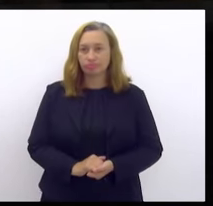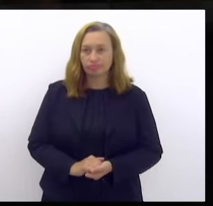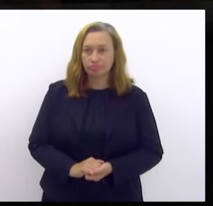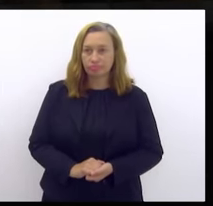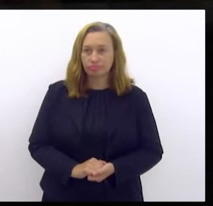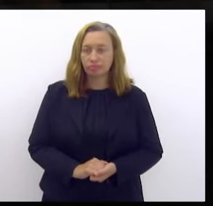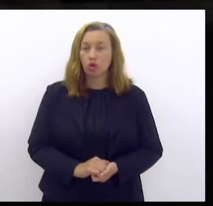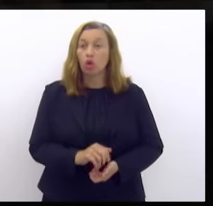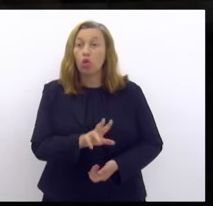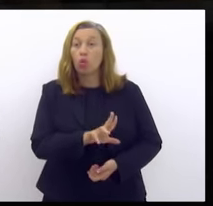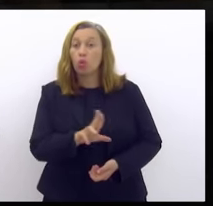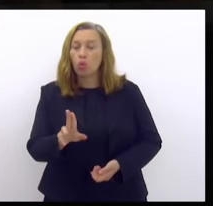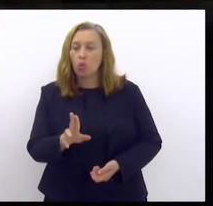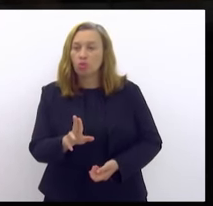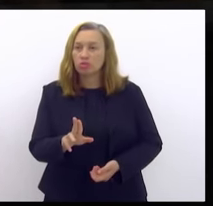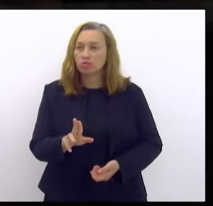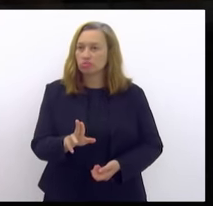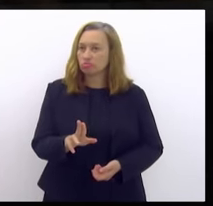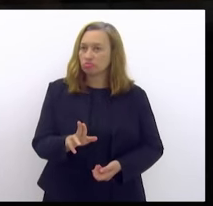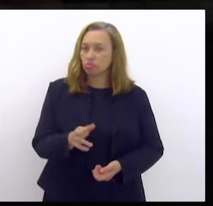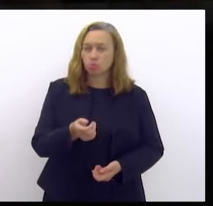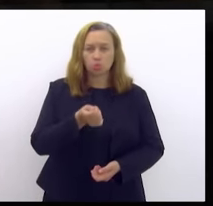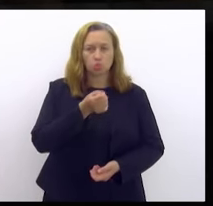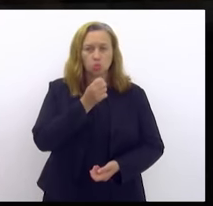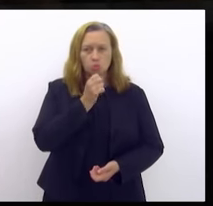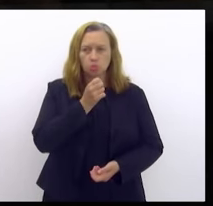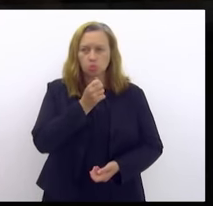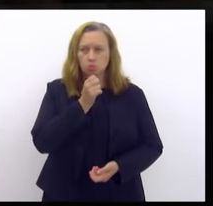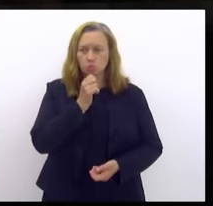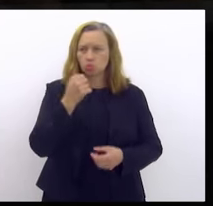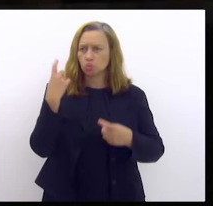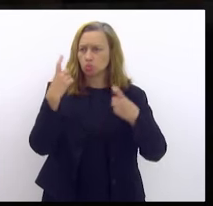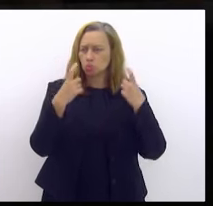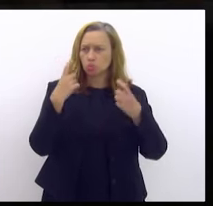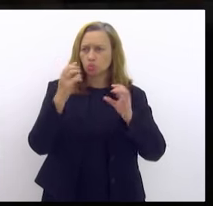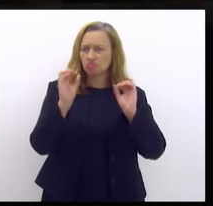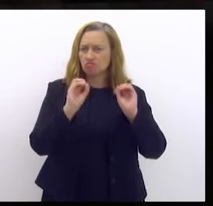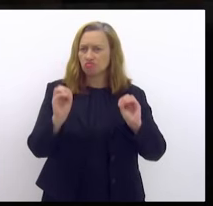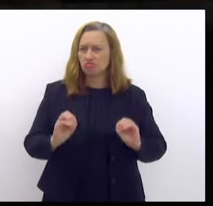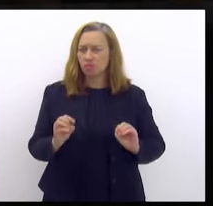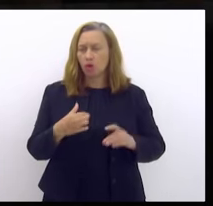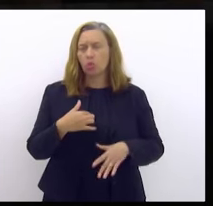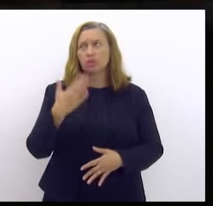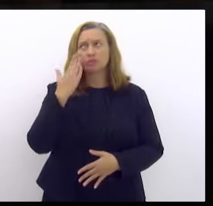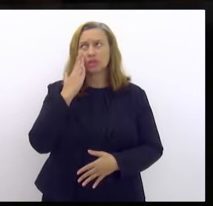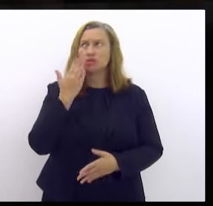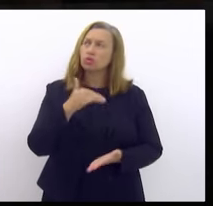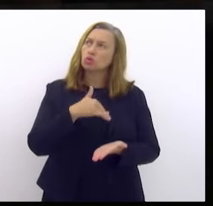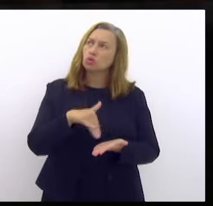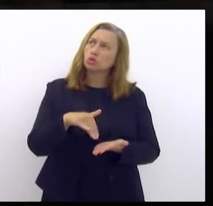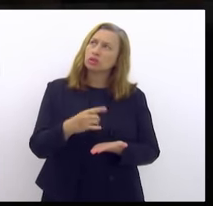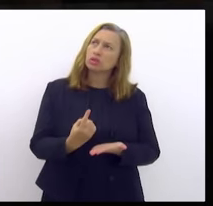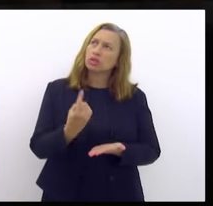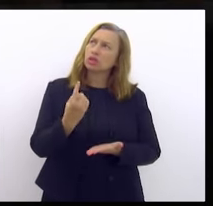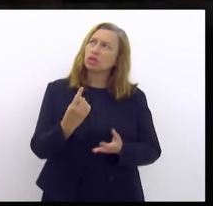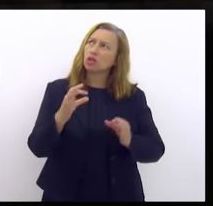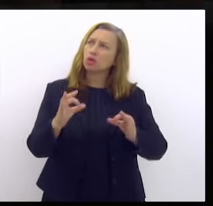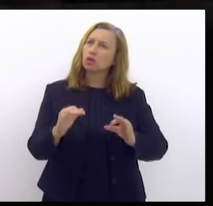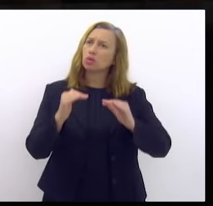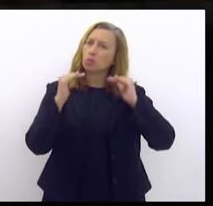com o nome tiveram preocupação. Eu entendo que uma secretaria